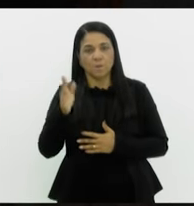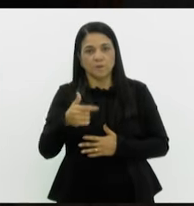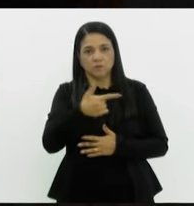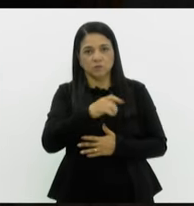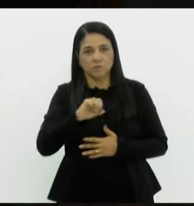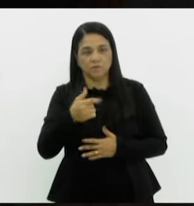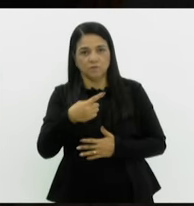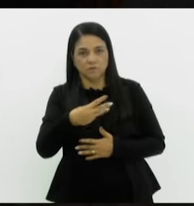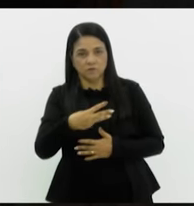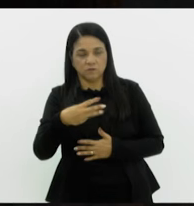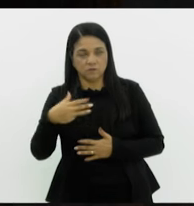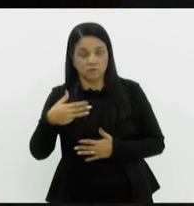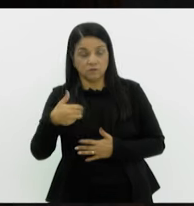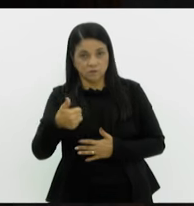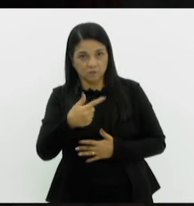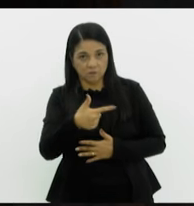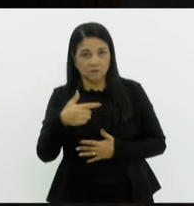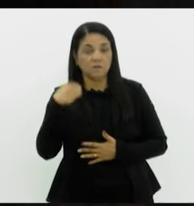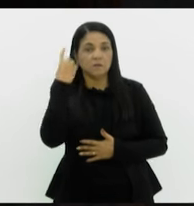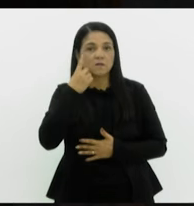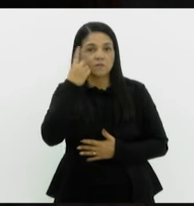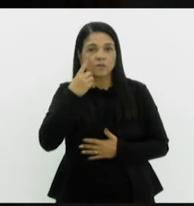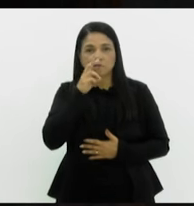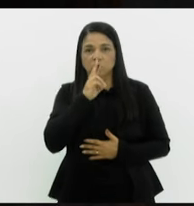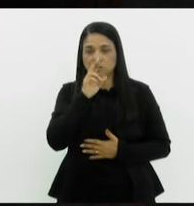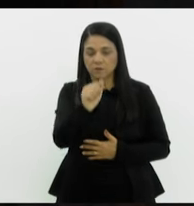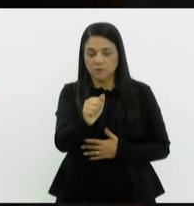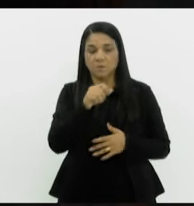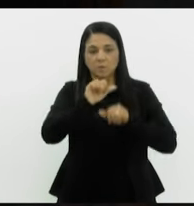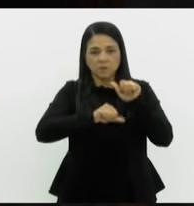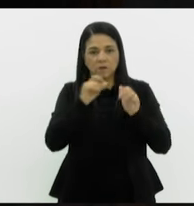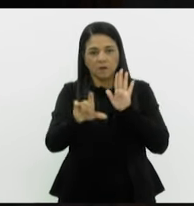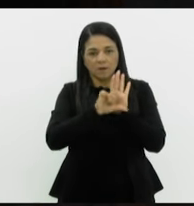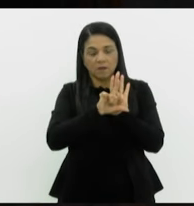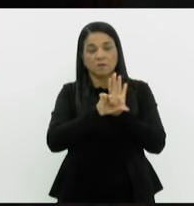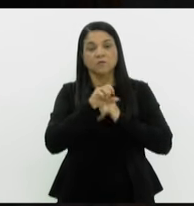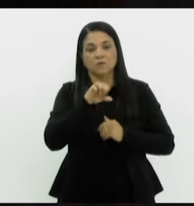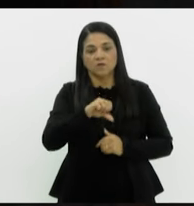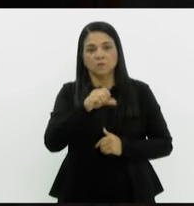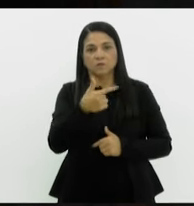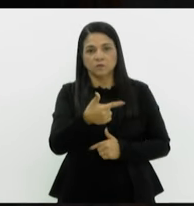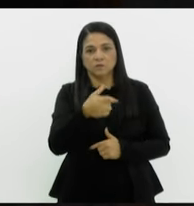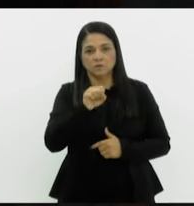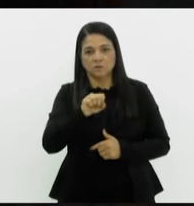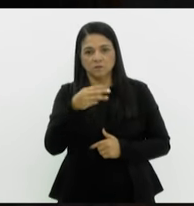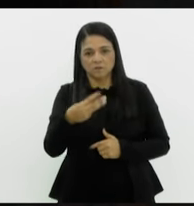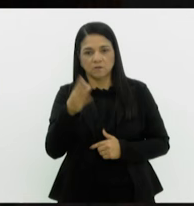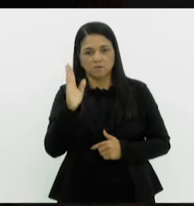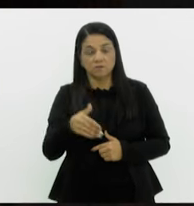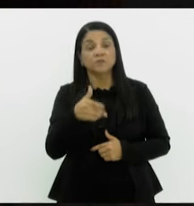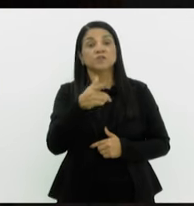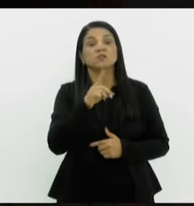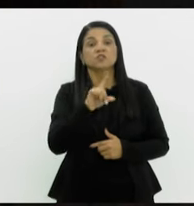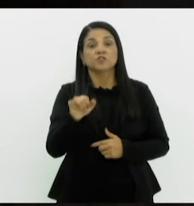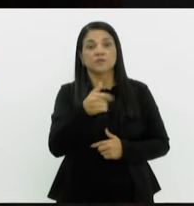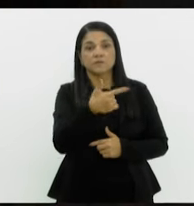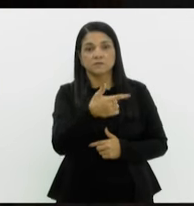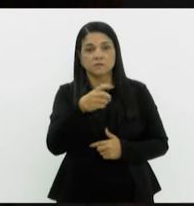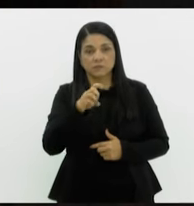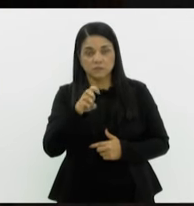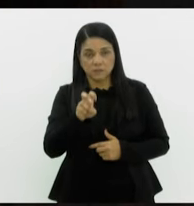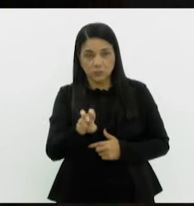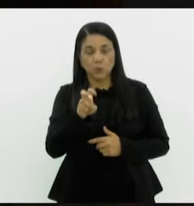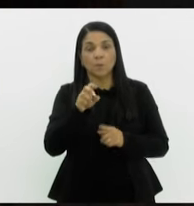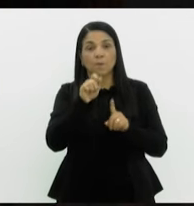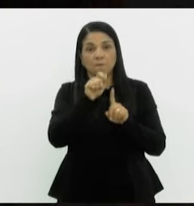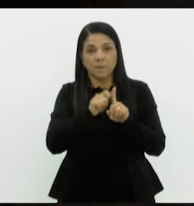221/2023, de autoria do deputado Rodrigo Amorim, que altera a lei 9.283, de 25 de maio de 2021, que